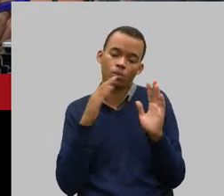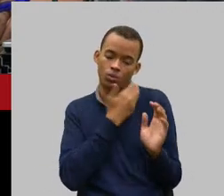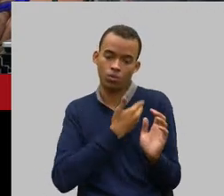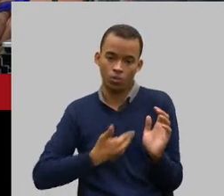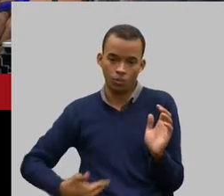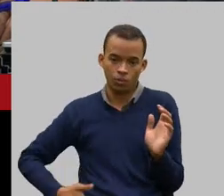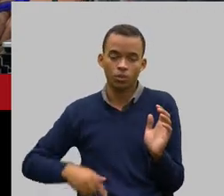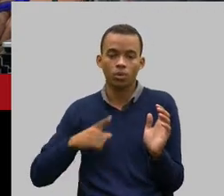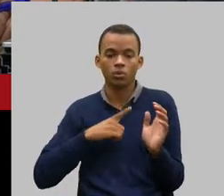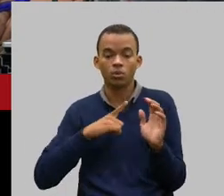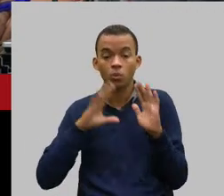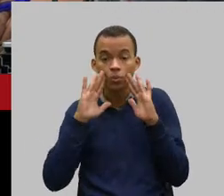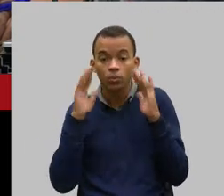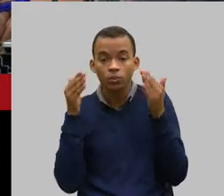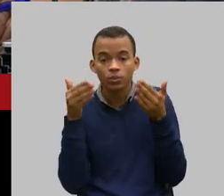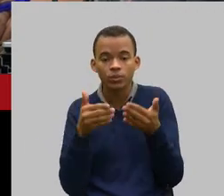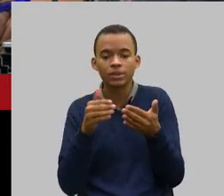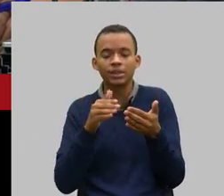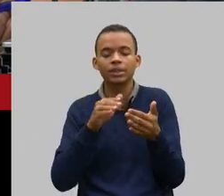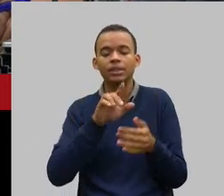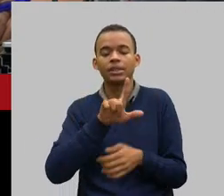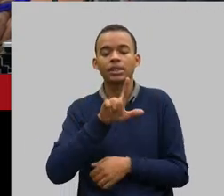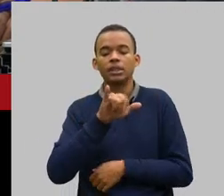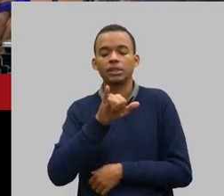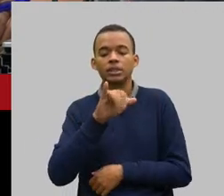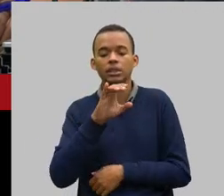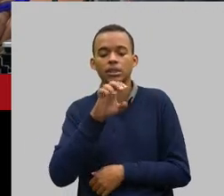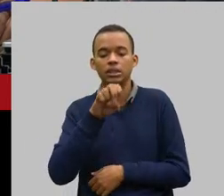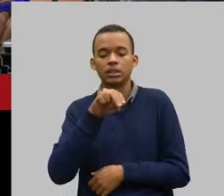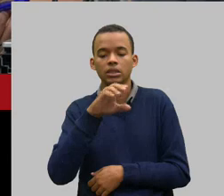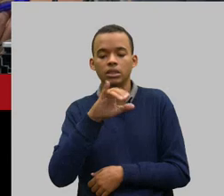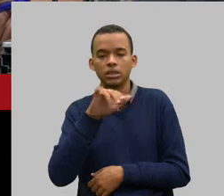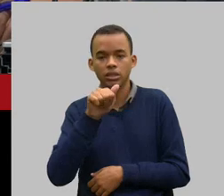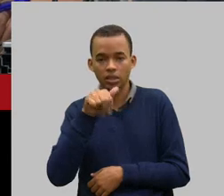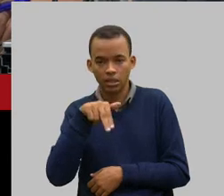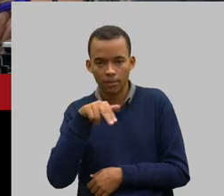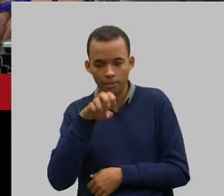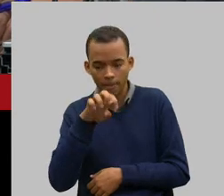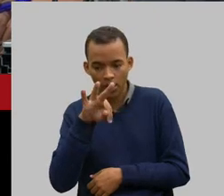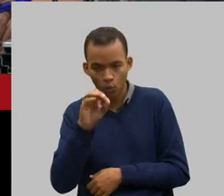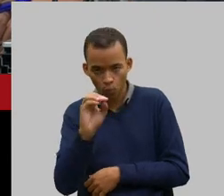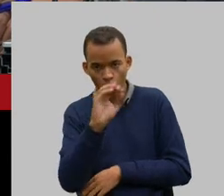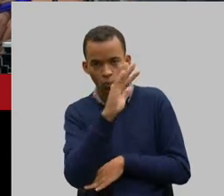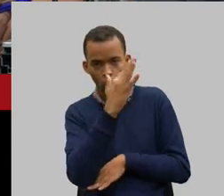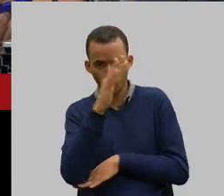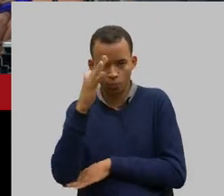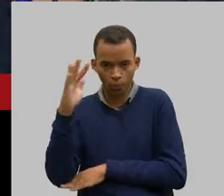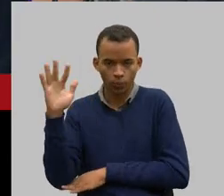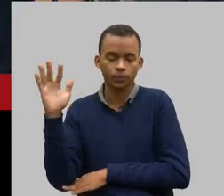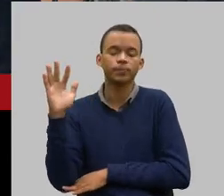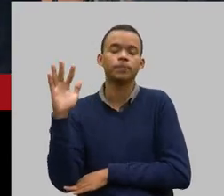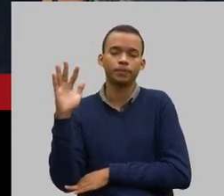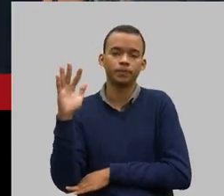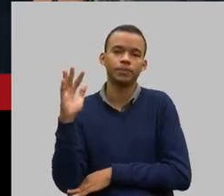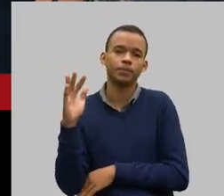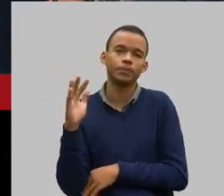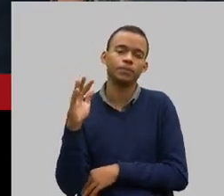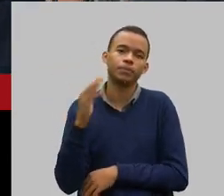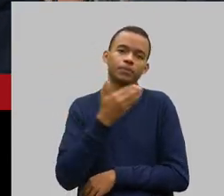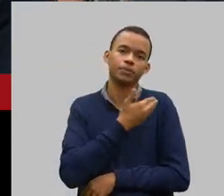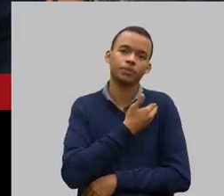transmissão das empresas que ganharam os leilões sempre né algo Governador não abre